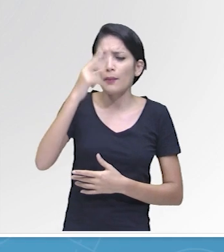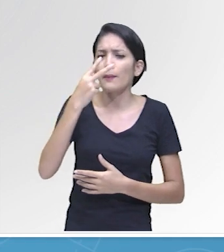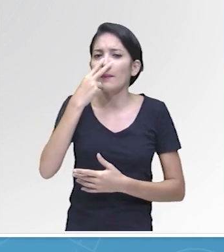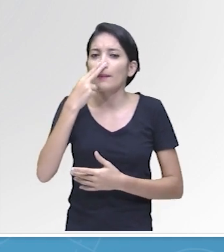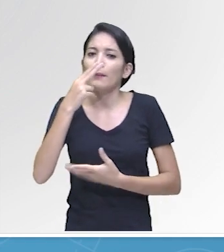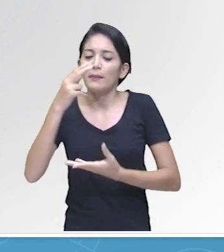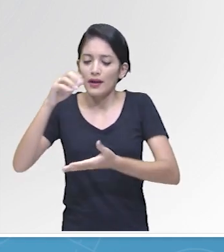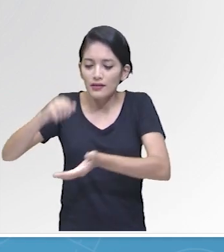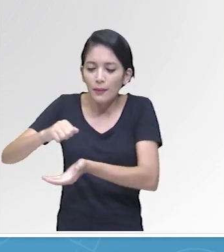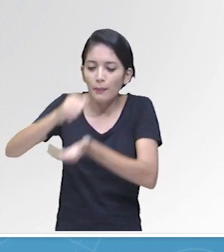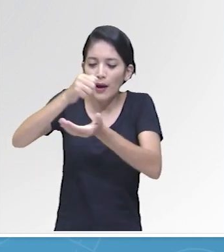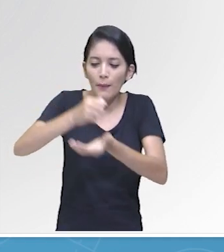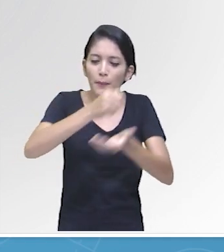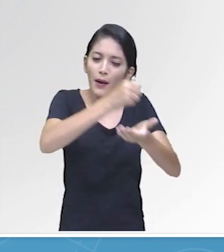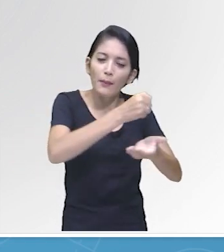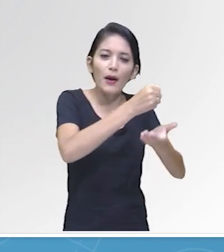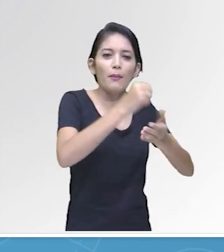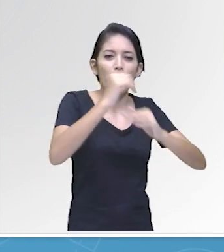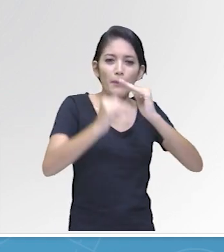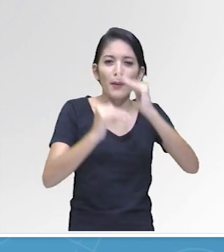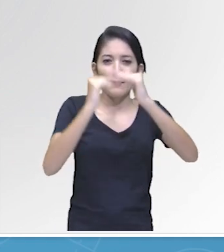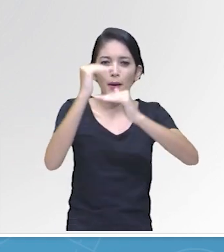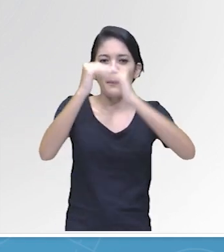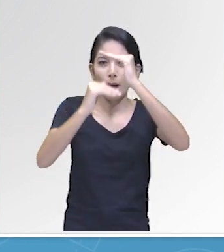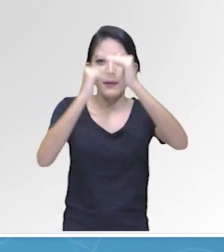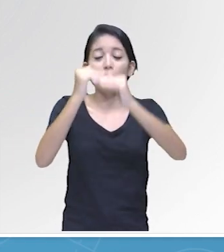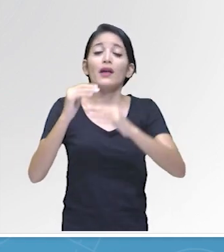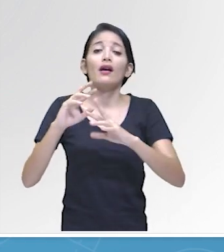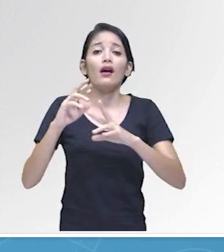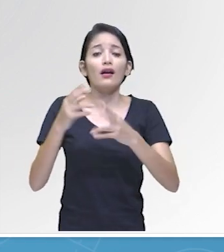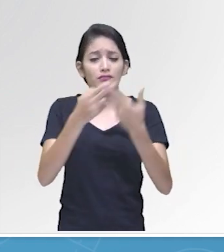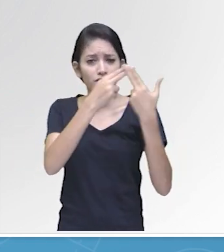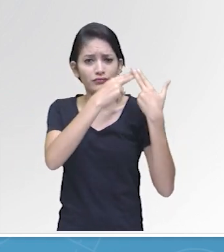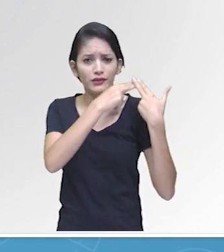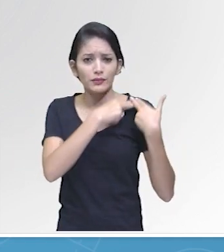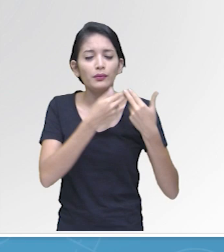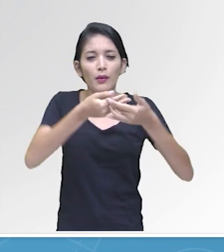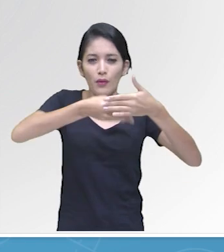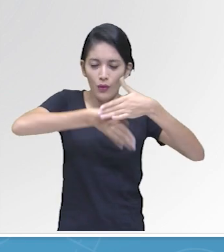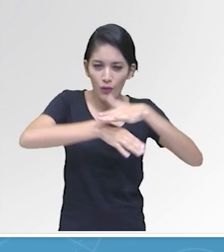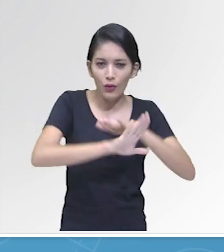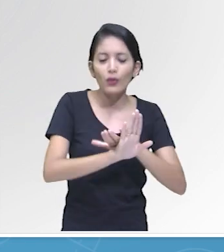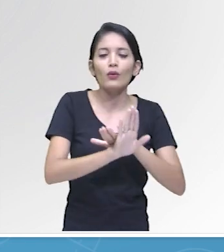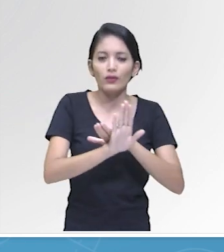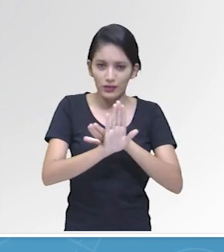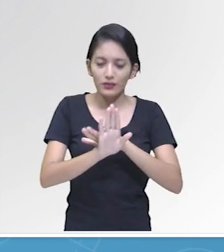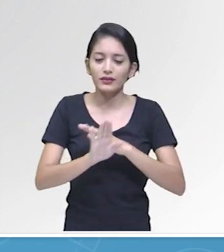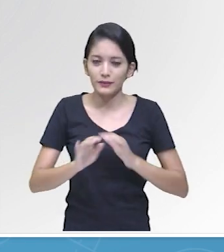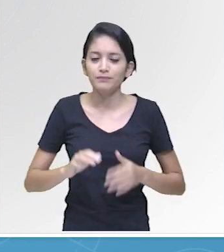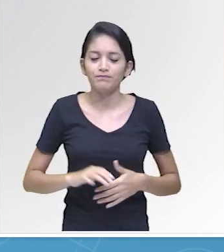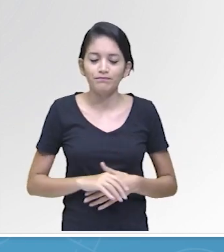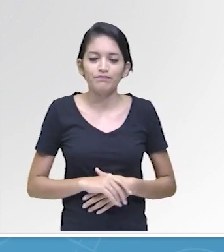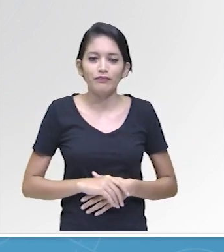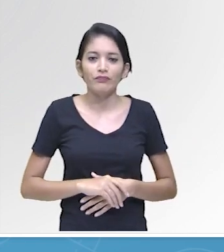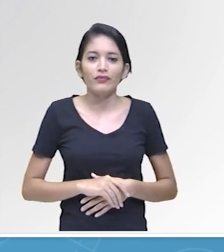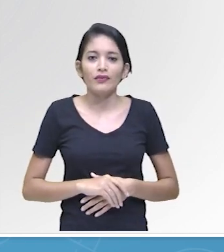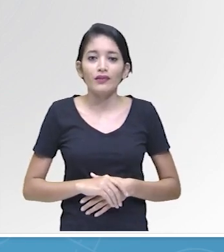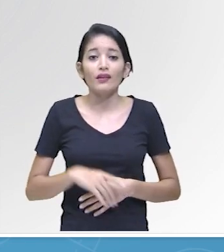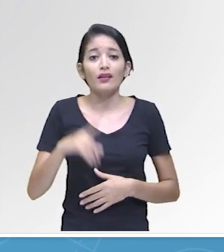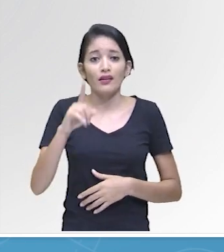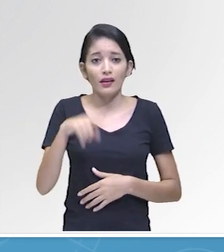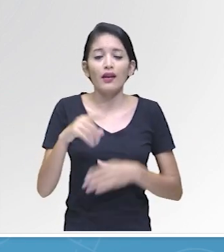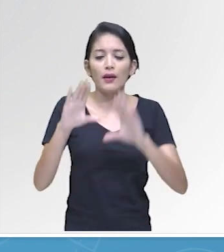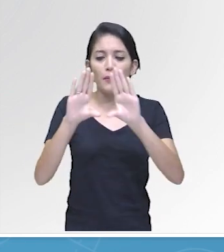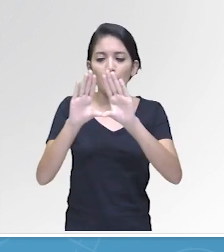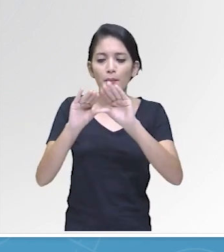e saquinhos amontoados. Essa organela responsável por esse armazenamento do que é produzido dentro da célula é o